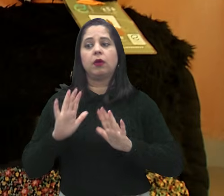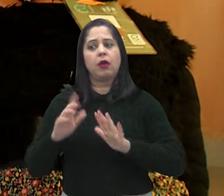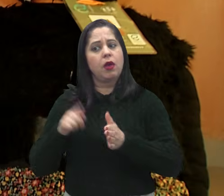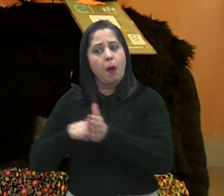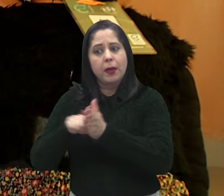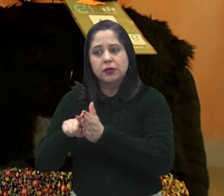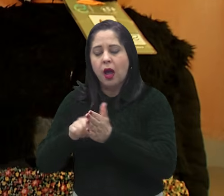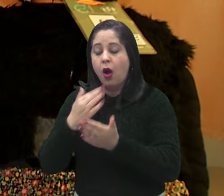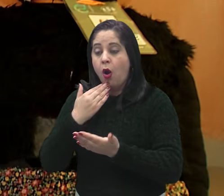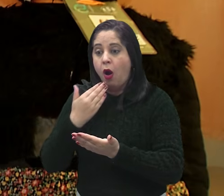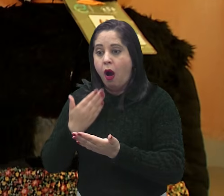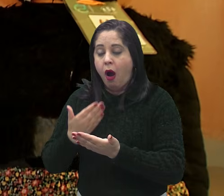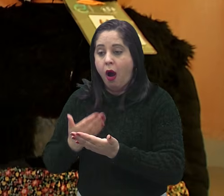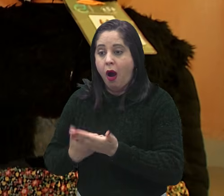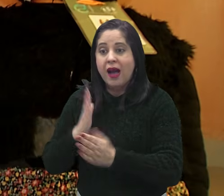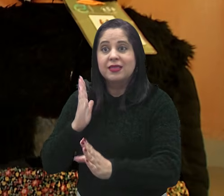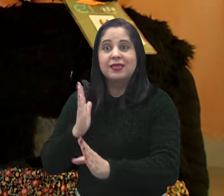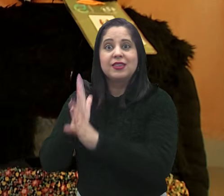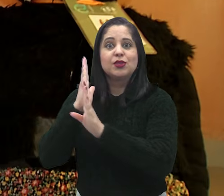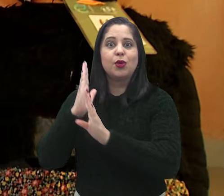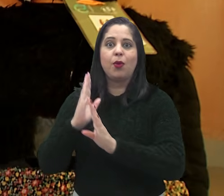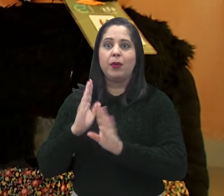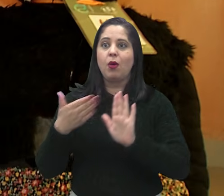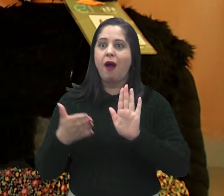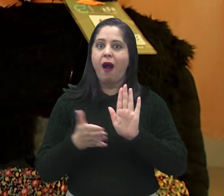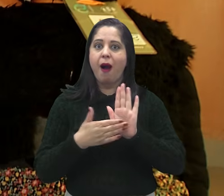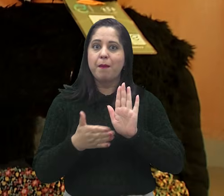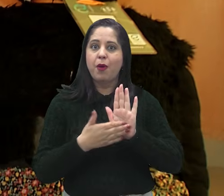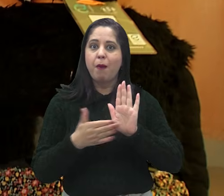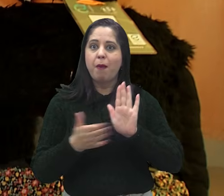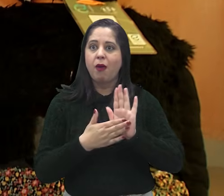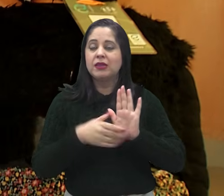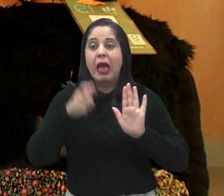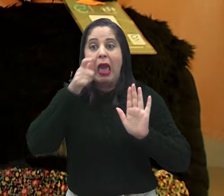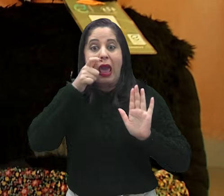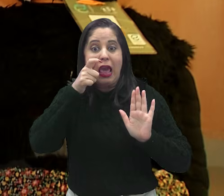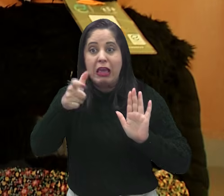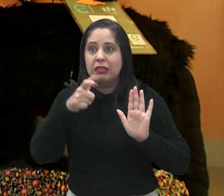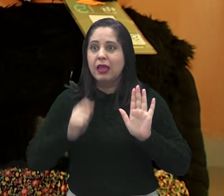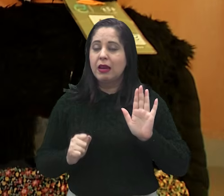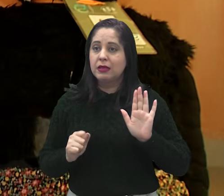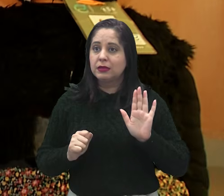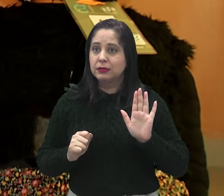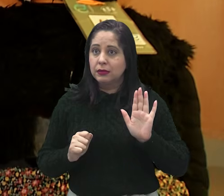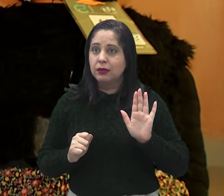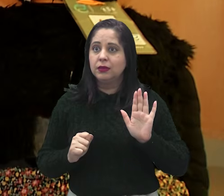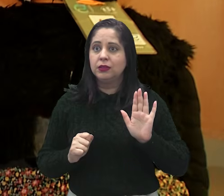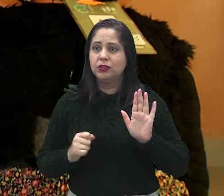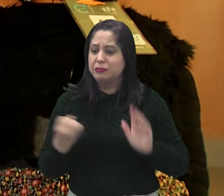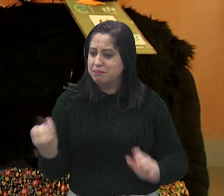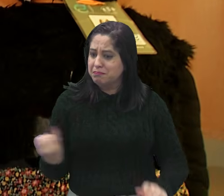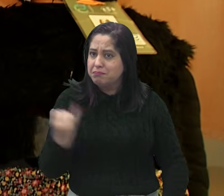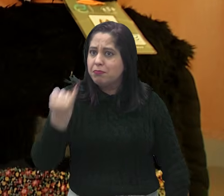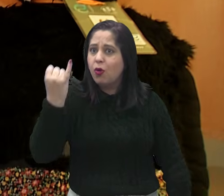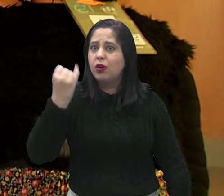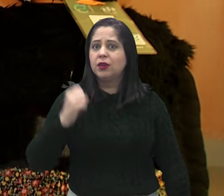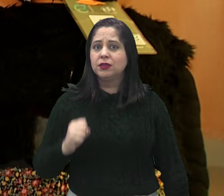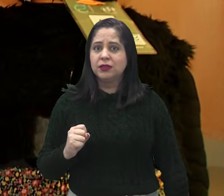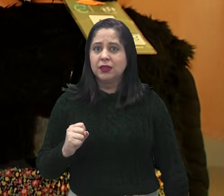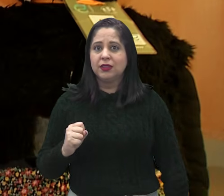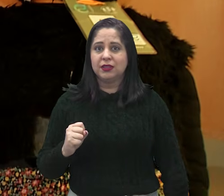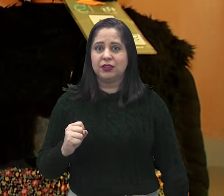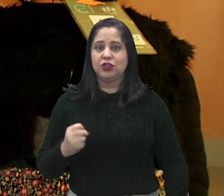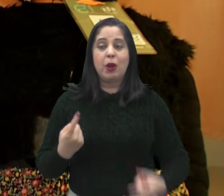pesquisar e ficamos encantados, porque descobrimos que era uma proposta vanguardista dentro da museologia e que já